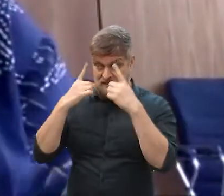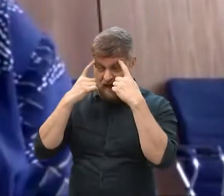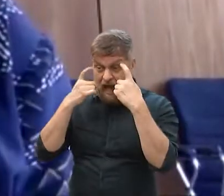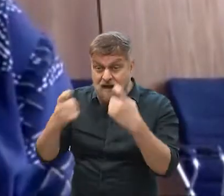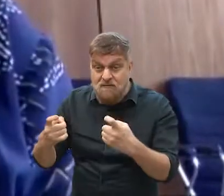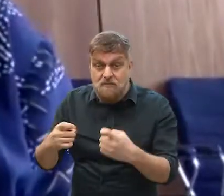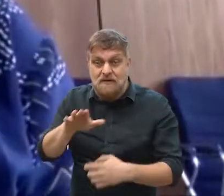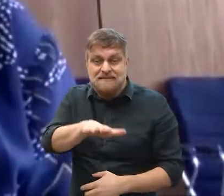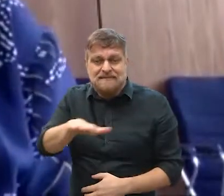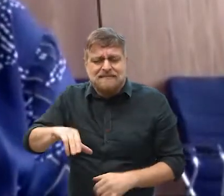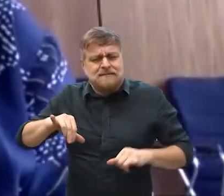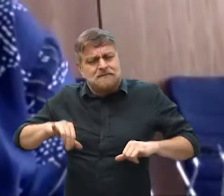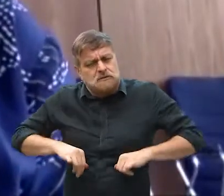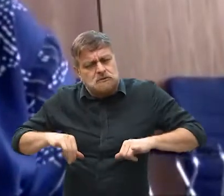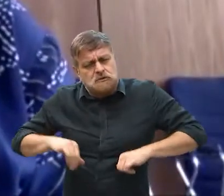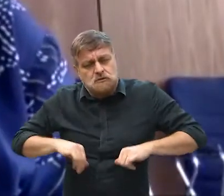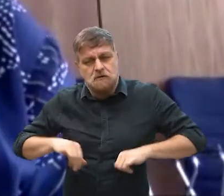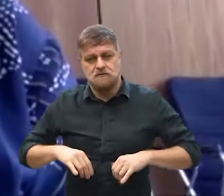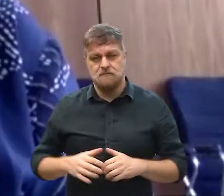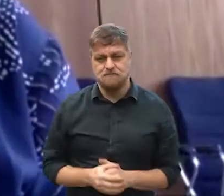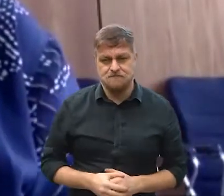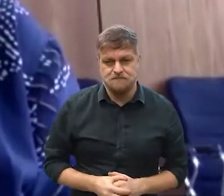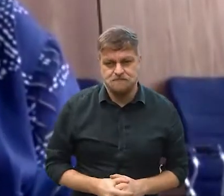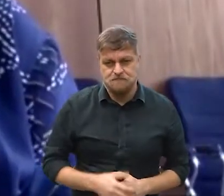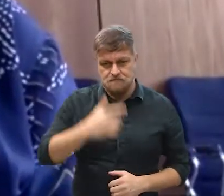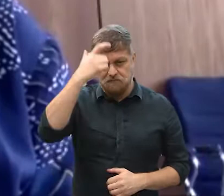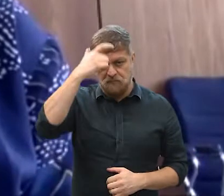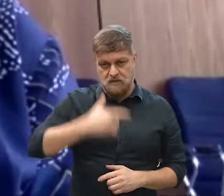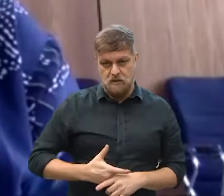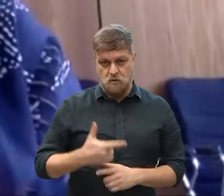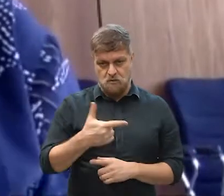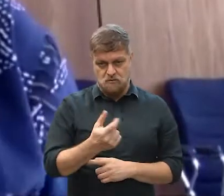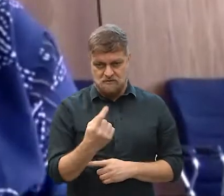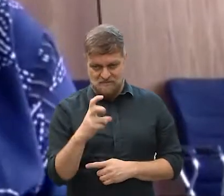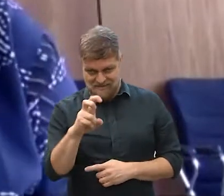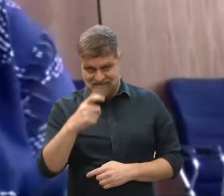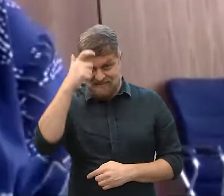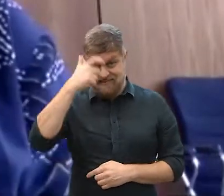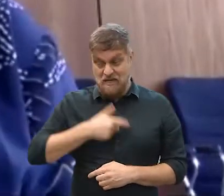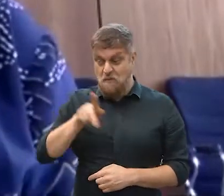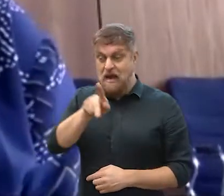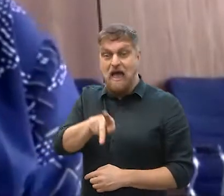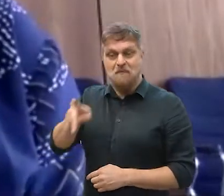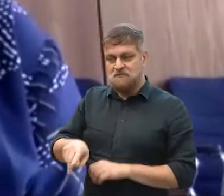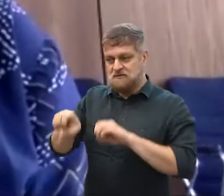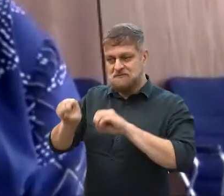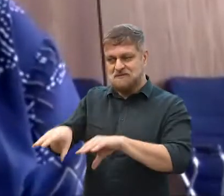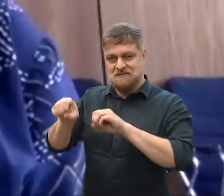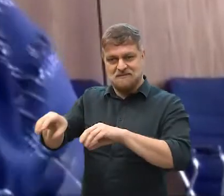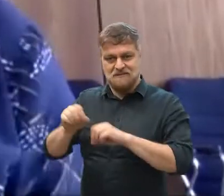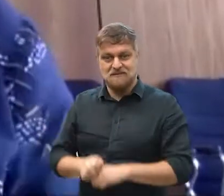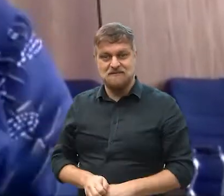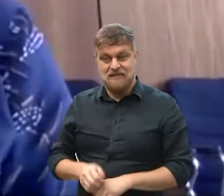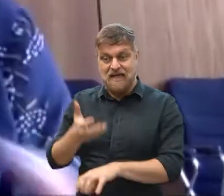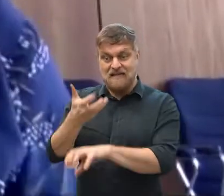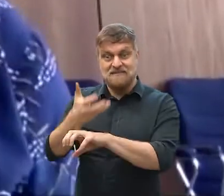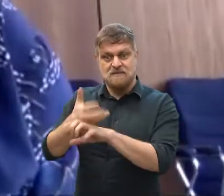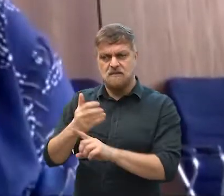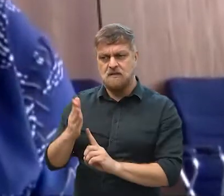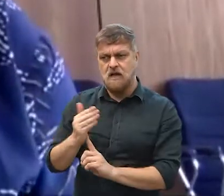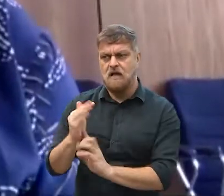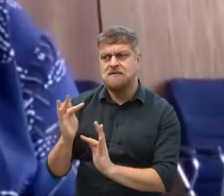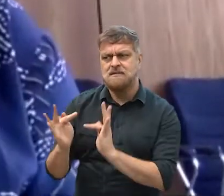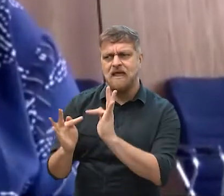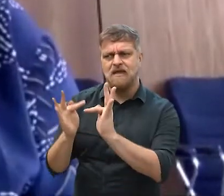com essas crianças. Com certeza. E ali, então, em 2015, eu me torno professora de tecnologia dessas crianças, com uma proposta extremamente